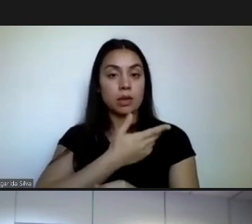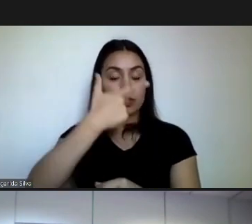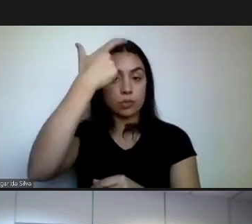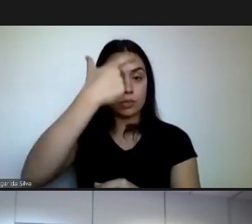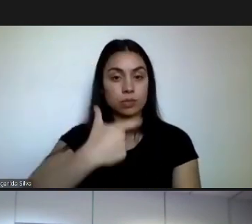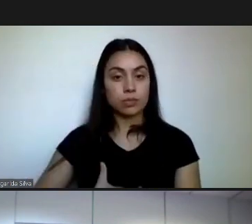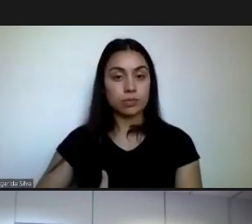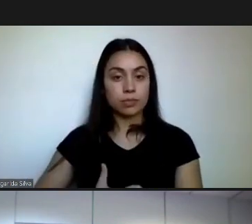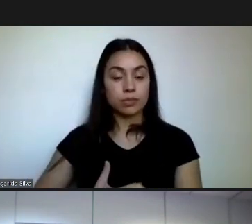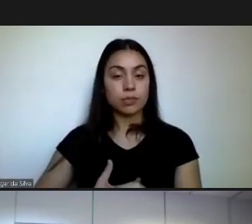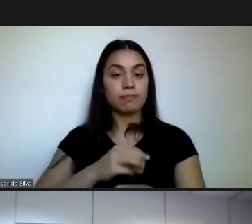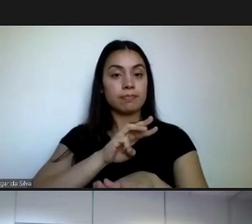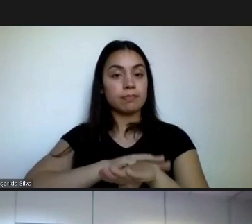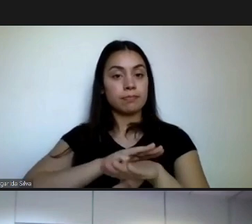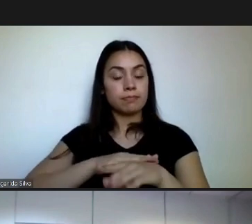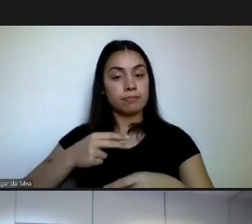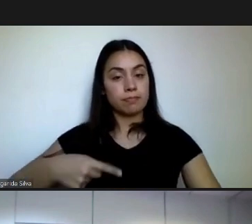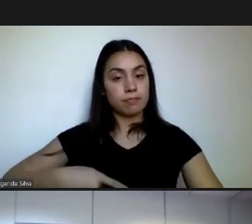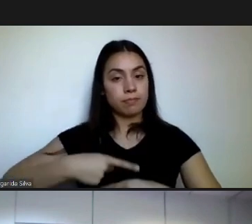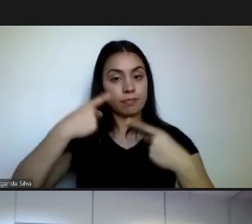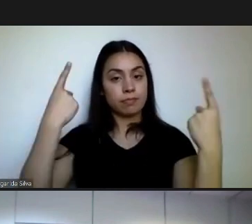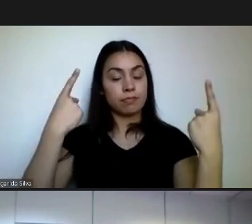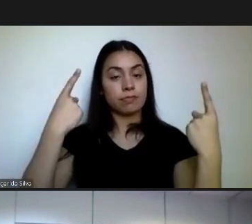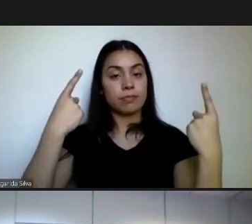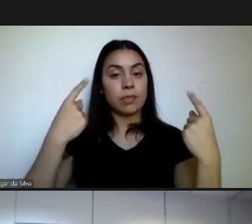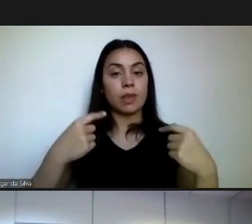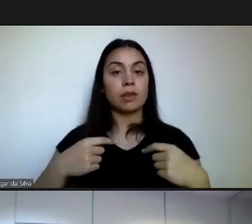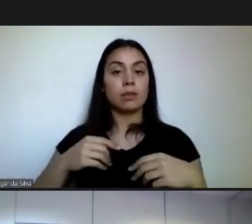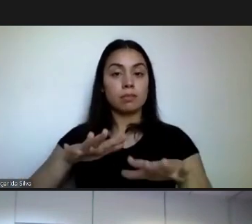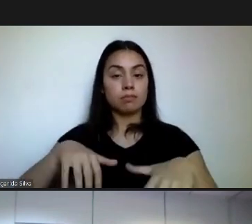Administração Pública. Vai ser transmitido em streaming no